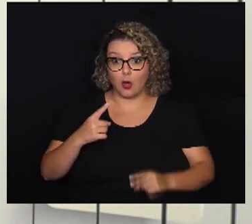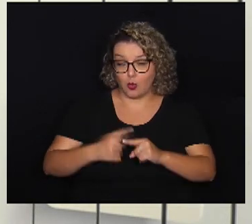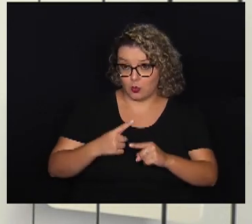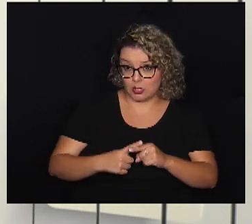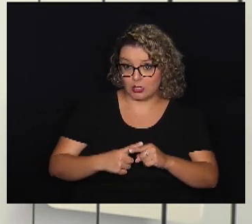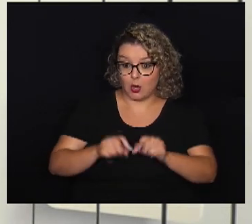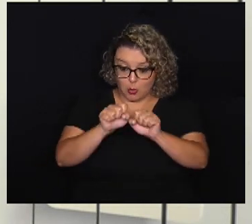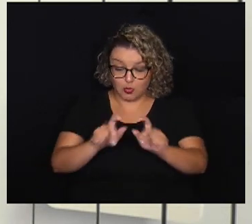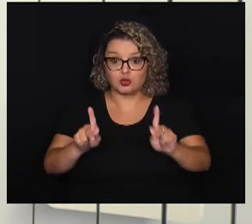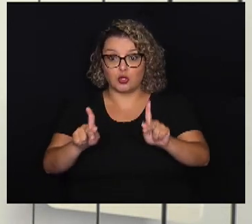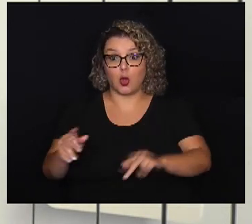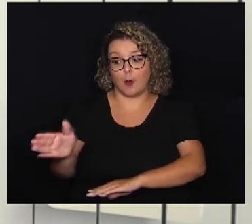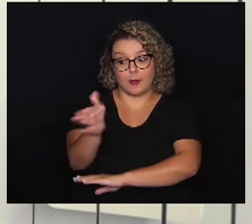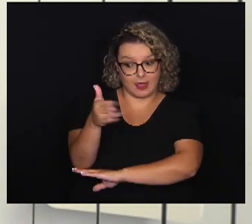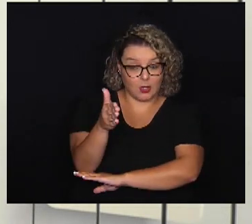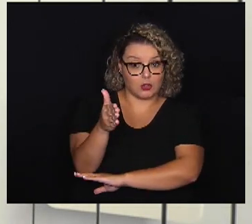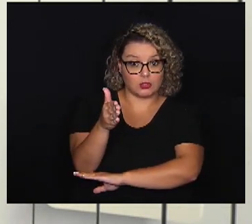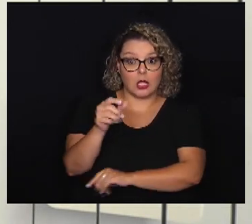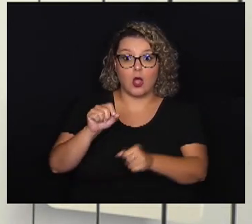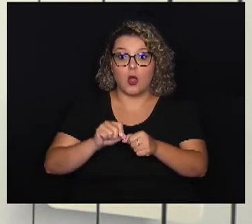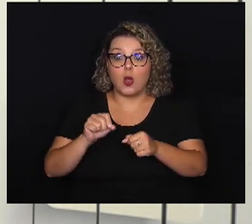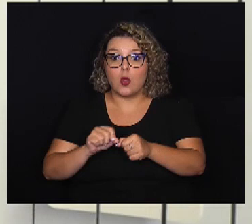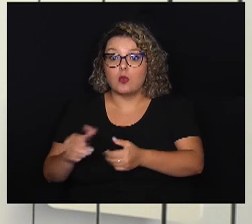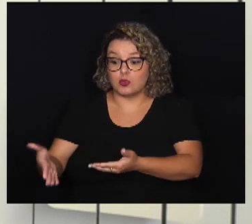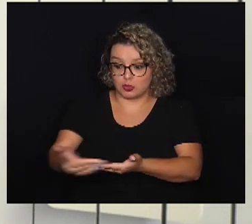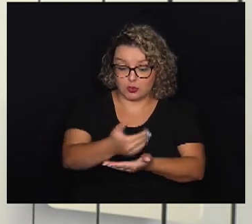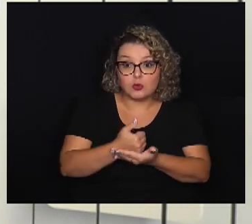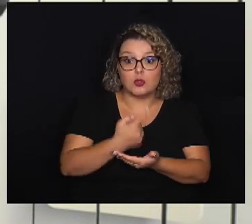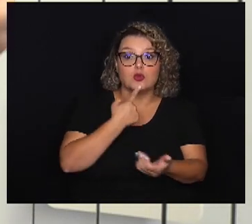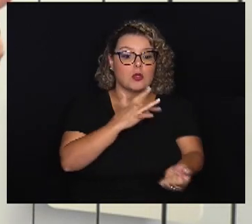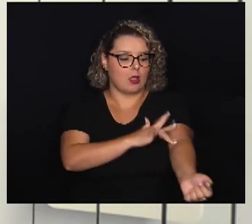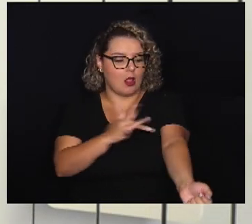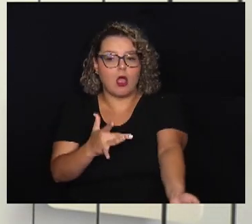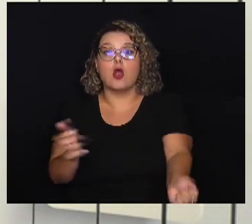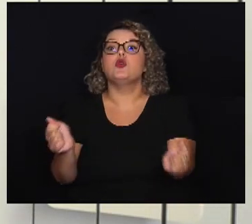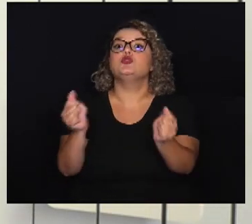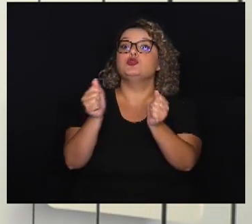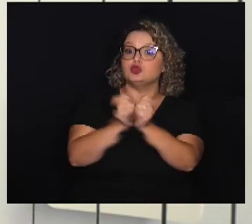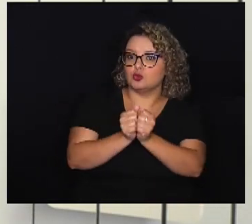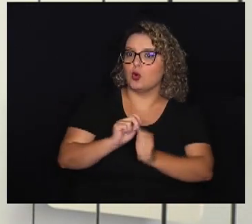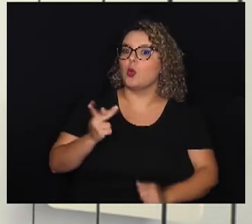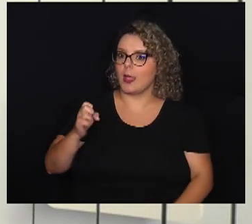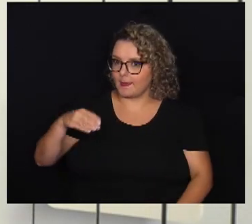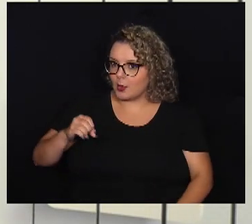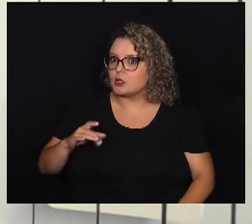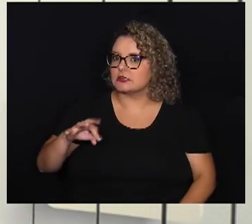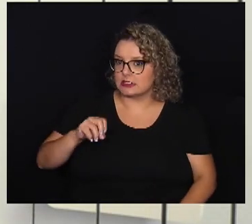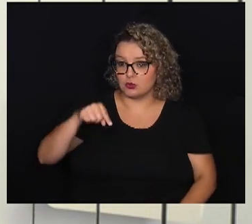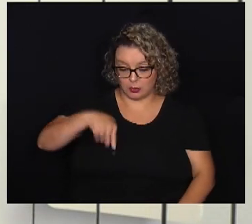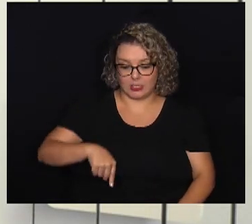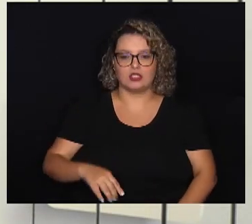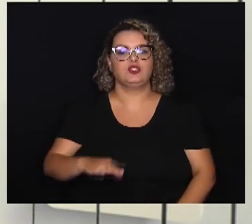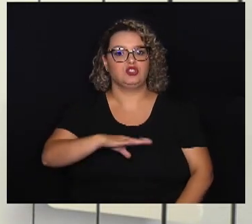o Shopping Parque das Bandeiras está fazendo coleta de sangue em parceria com o Hemocentro aqui de Campinas. A